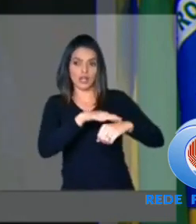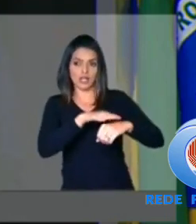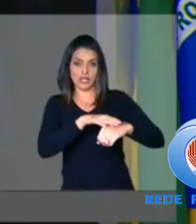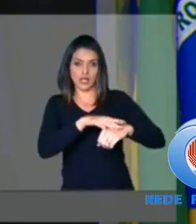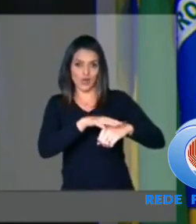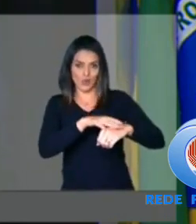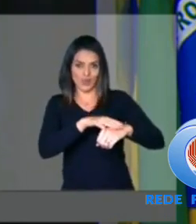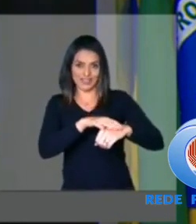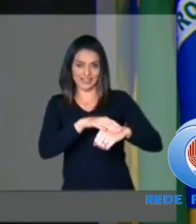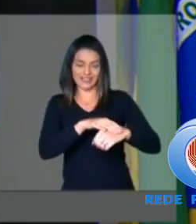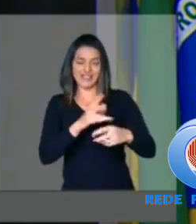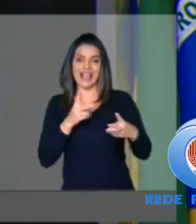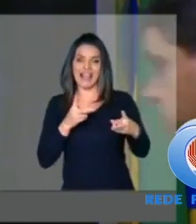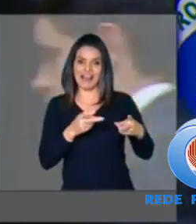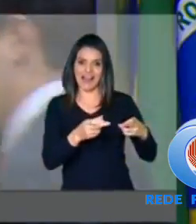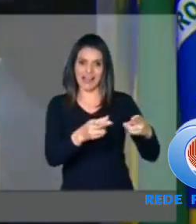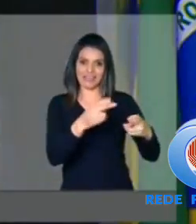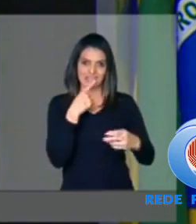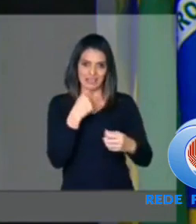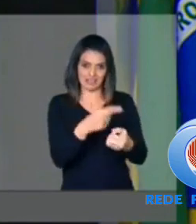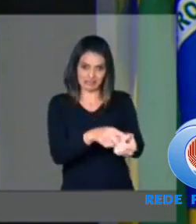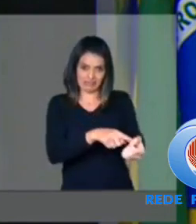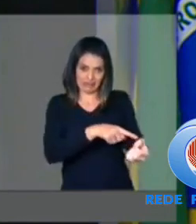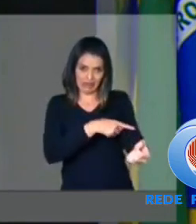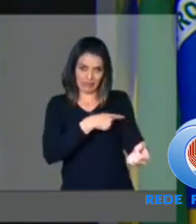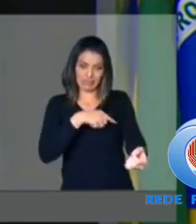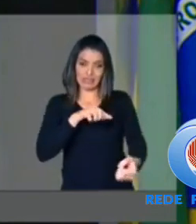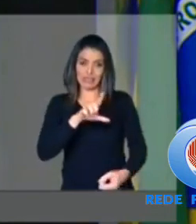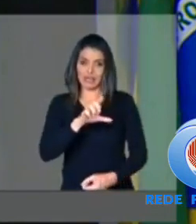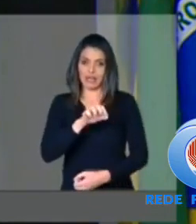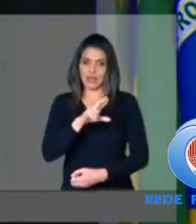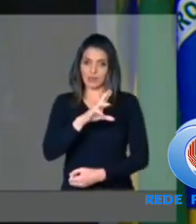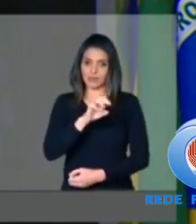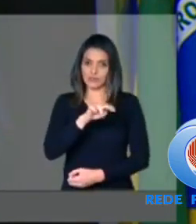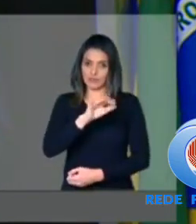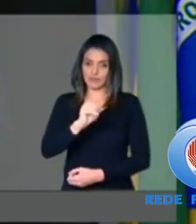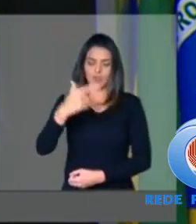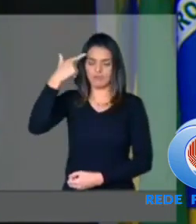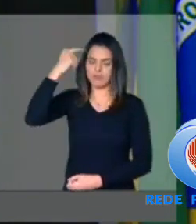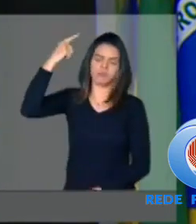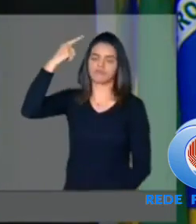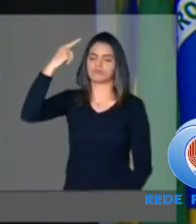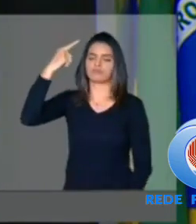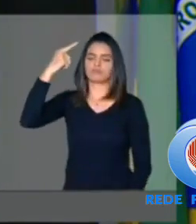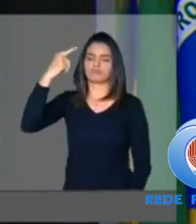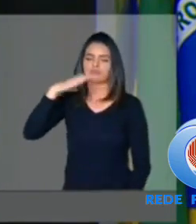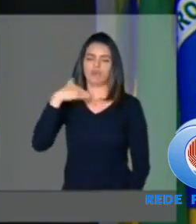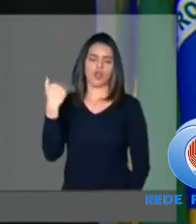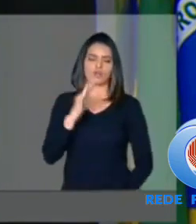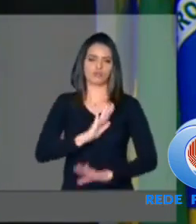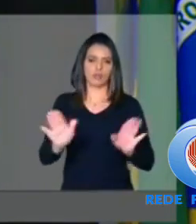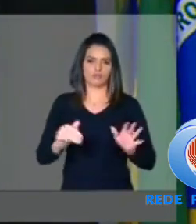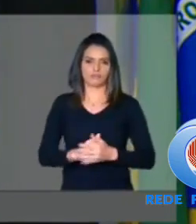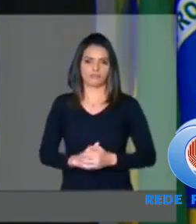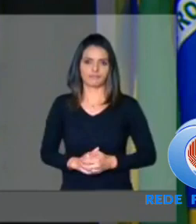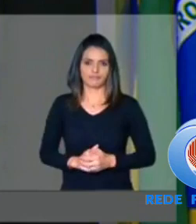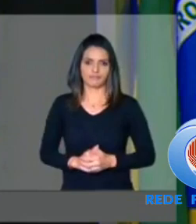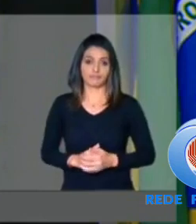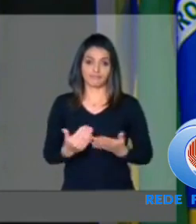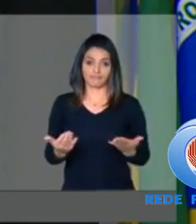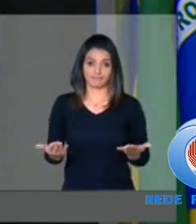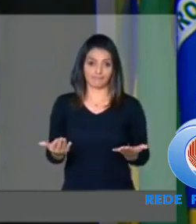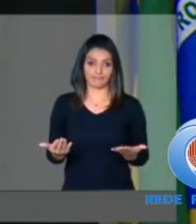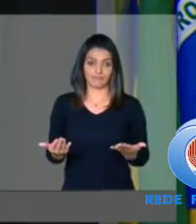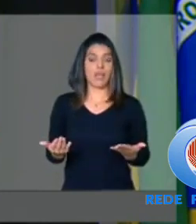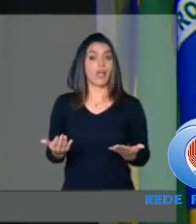cabeça. E o que nós precisamos é tratar a doença que é o Estado. E essa medida provisória